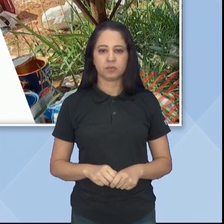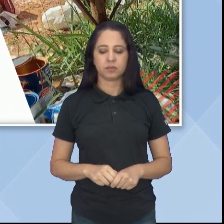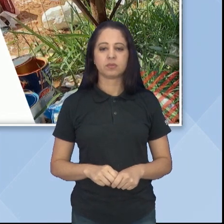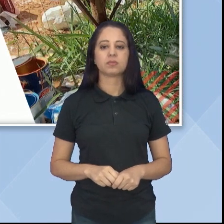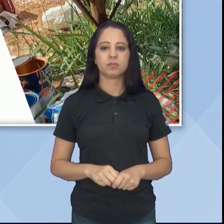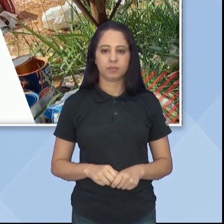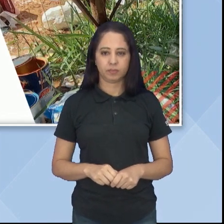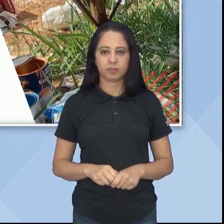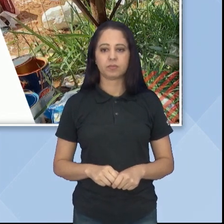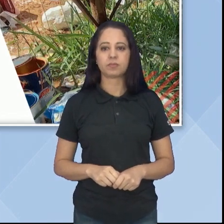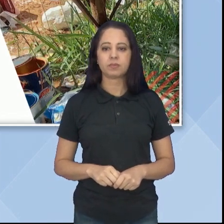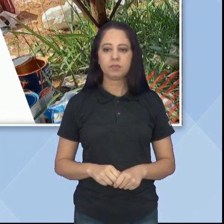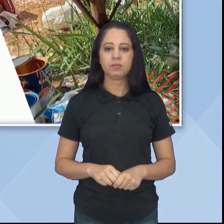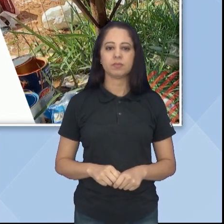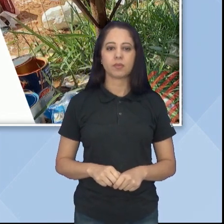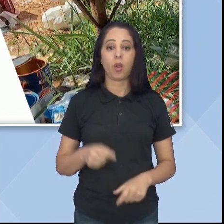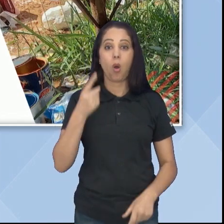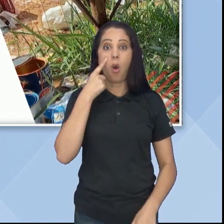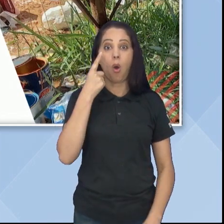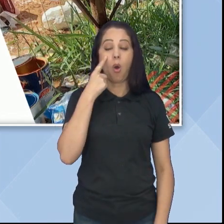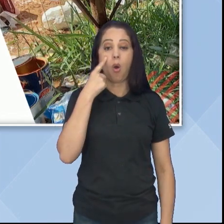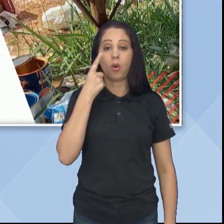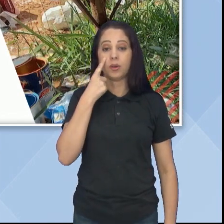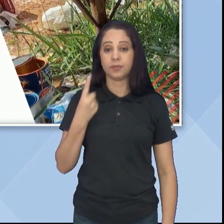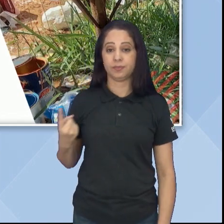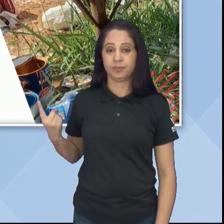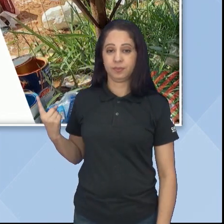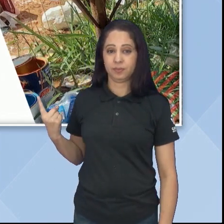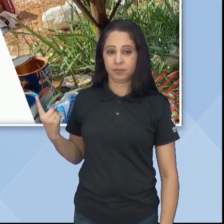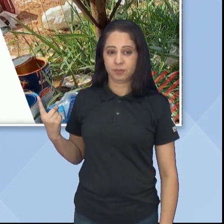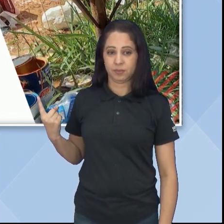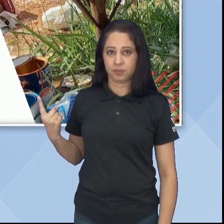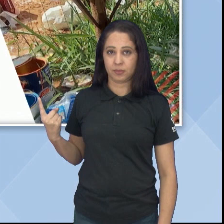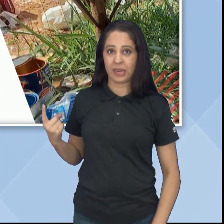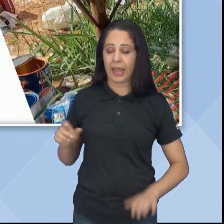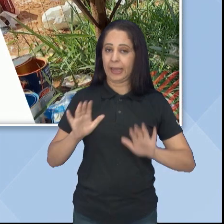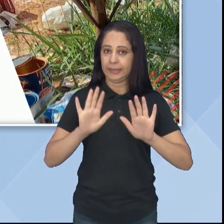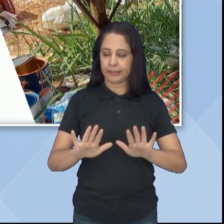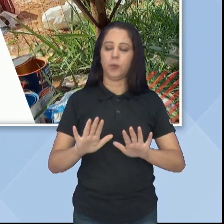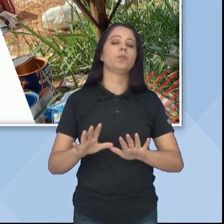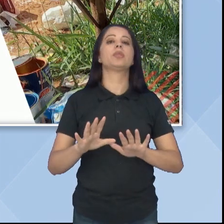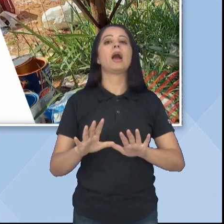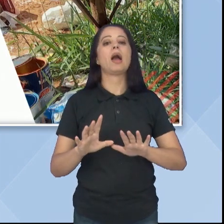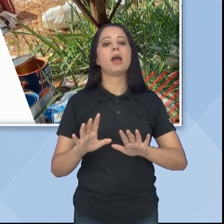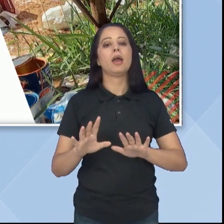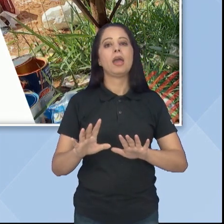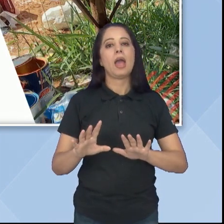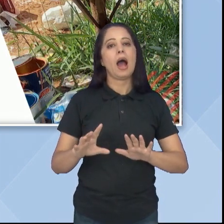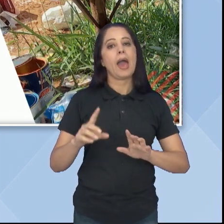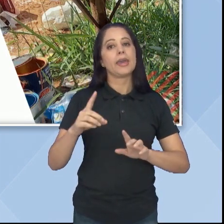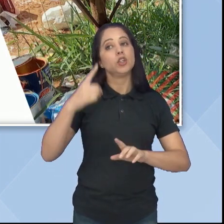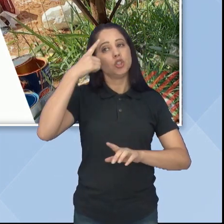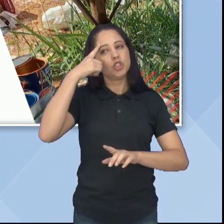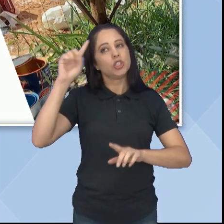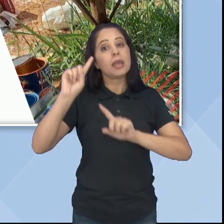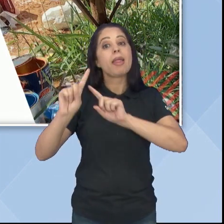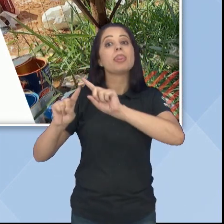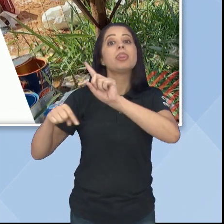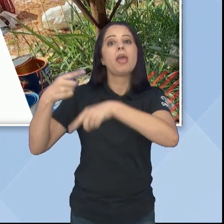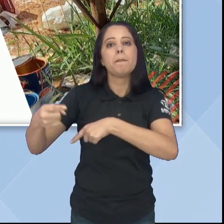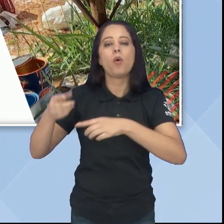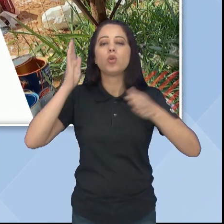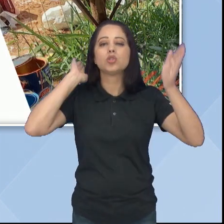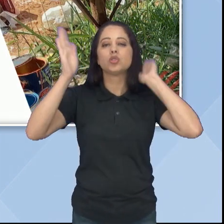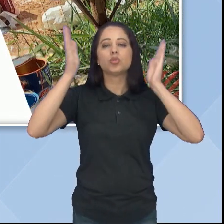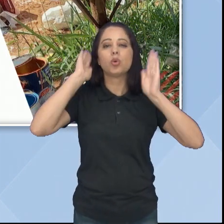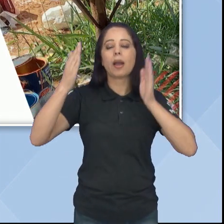A coleta... olha só, quando a coleta retorna, no outro dia, ela não volta onde